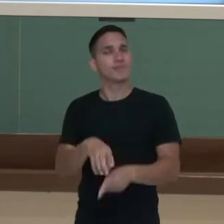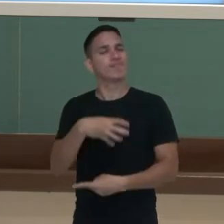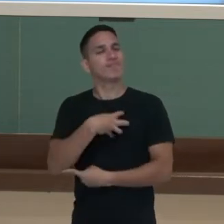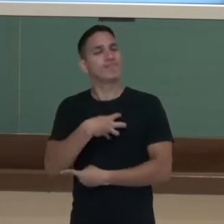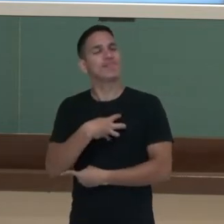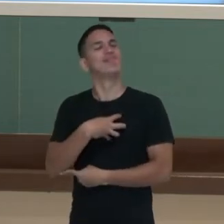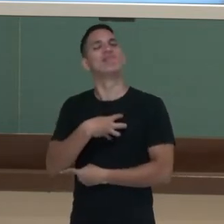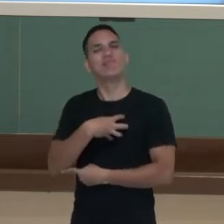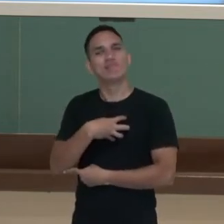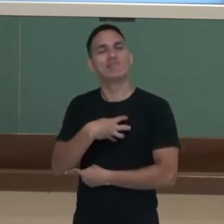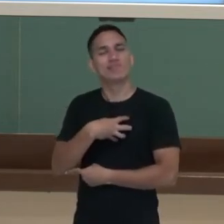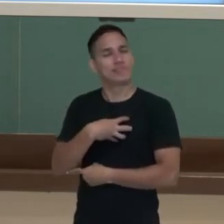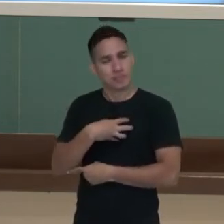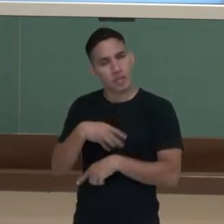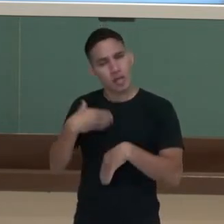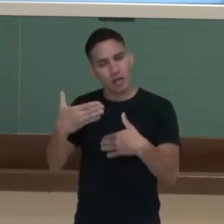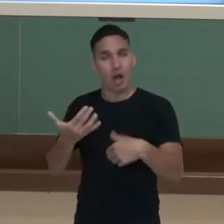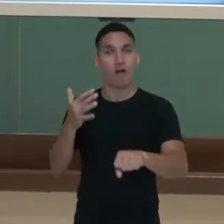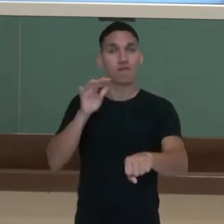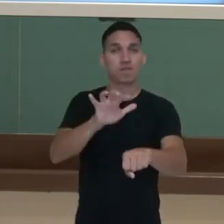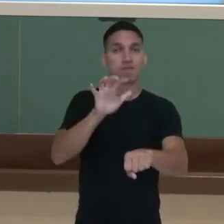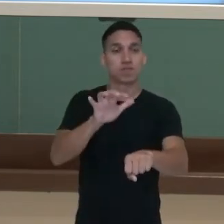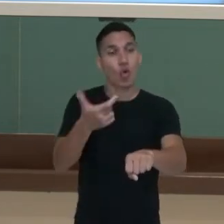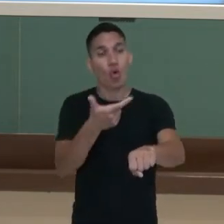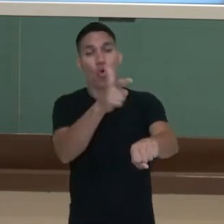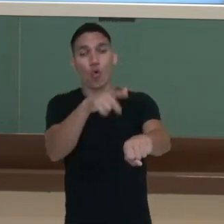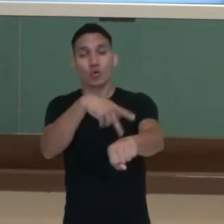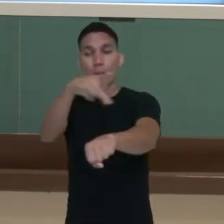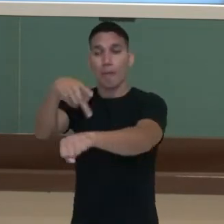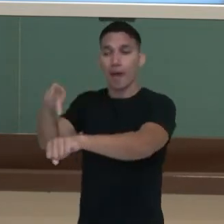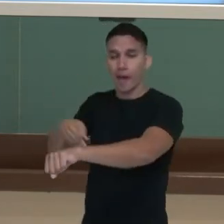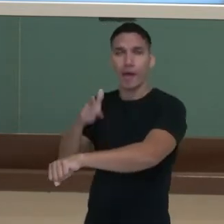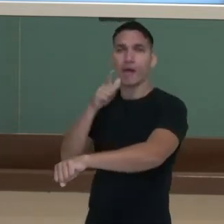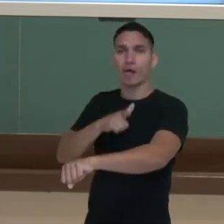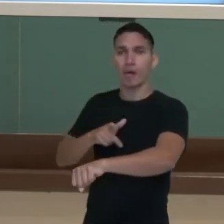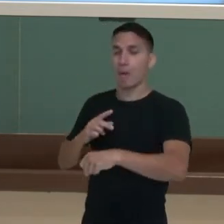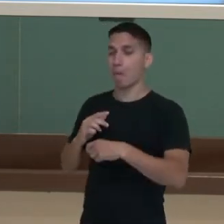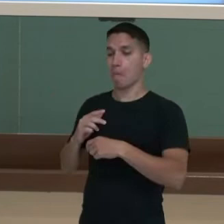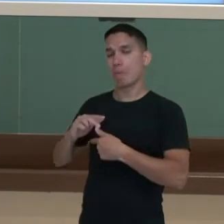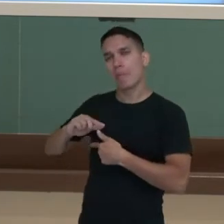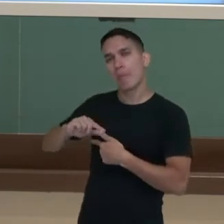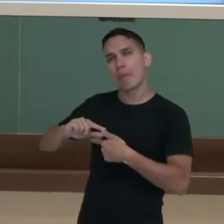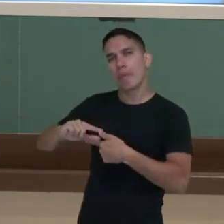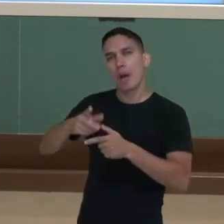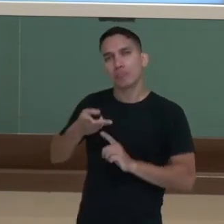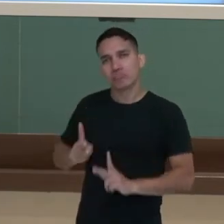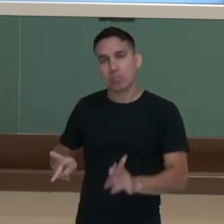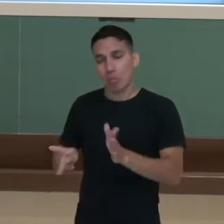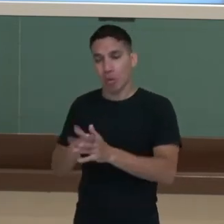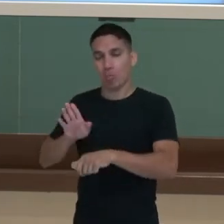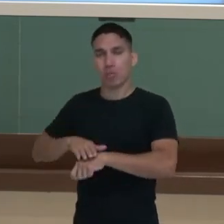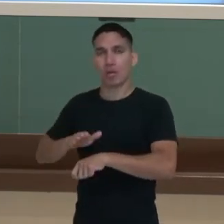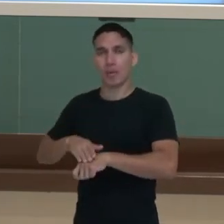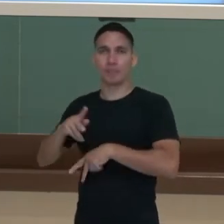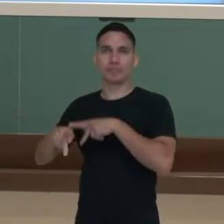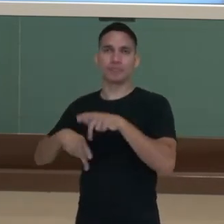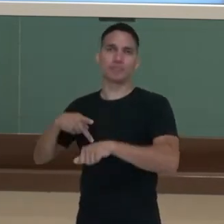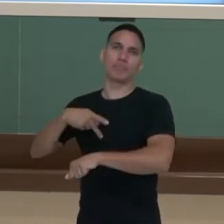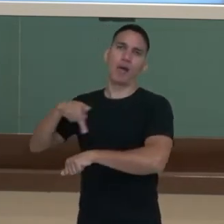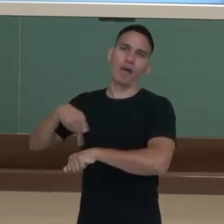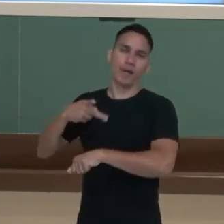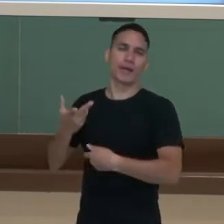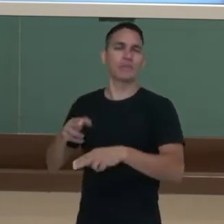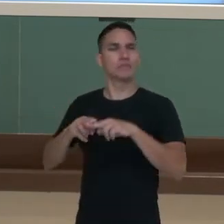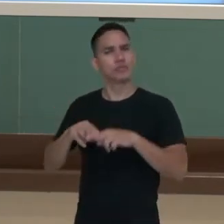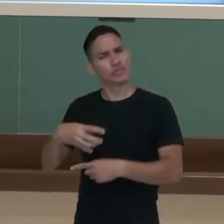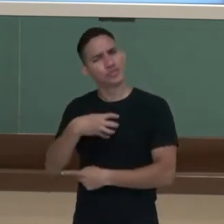sentimento de exercer influência sobre outros países para preservar então a sua própria nação, né? Então temos formas diferentes